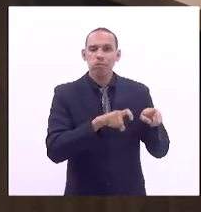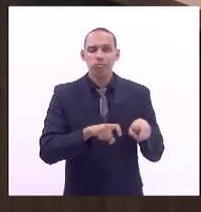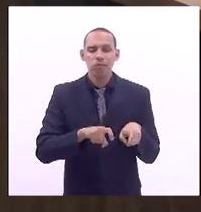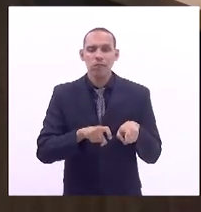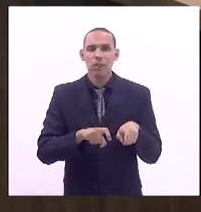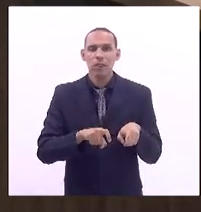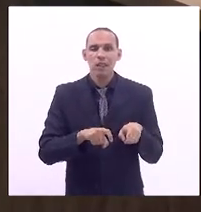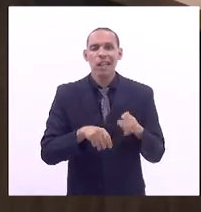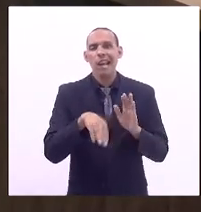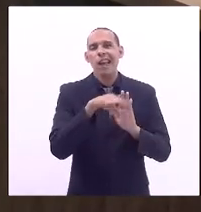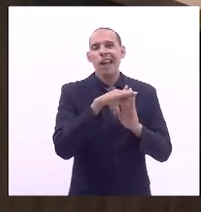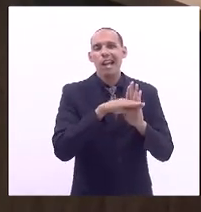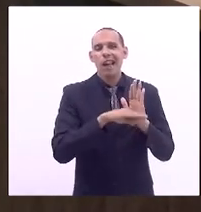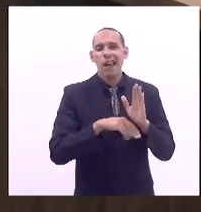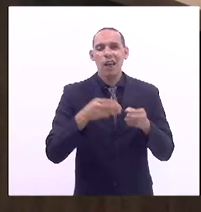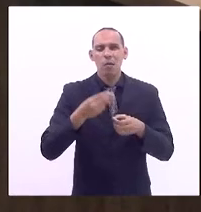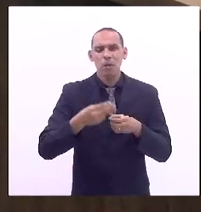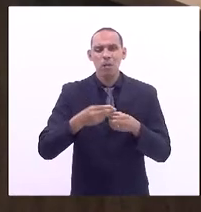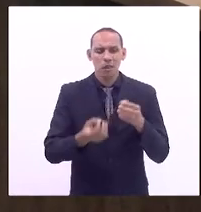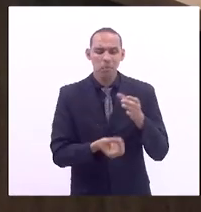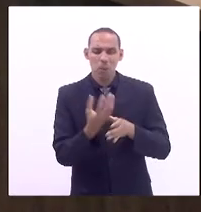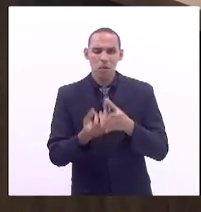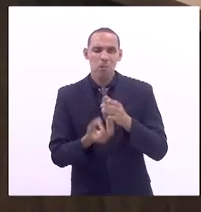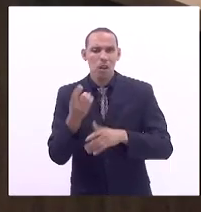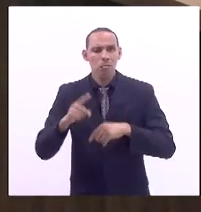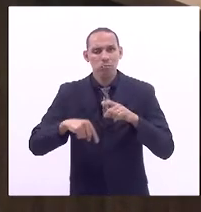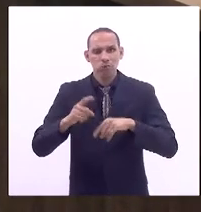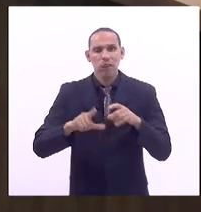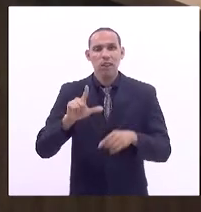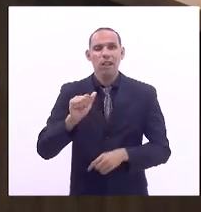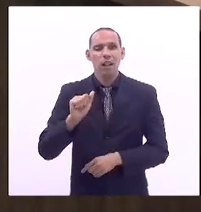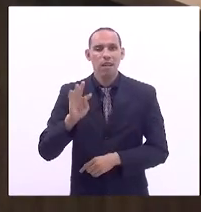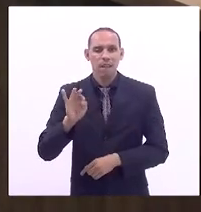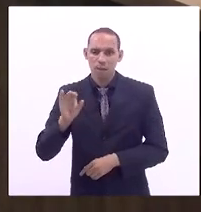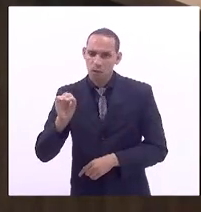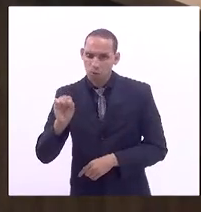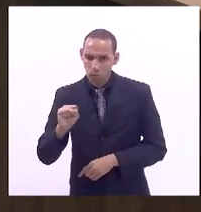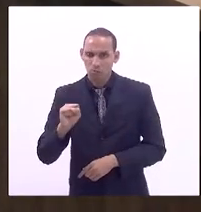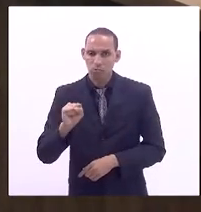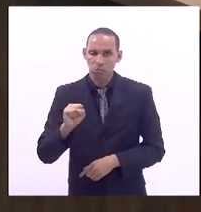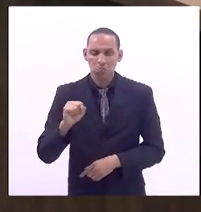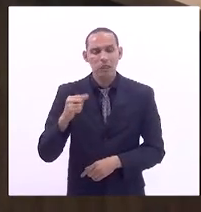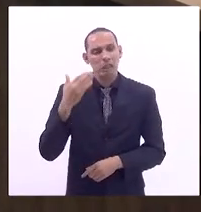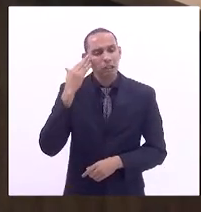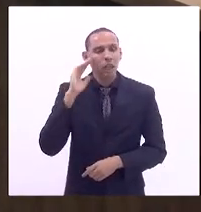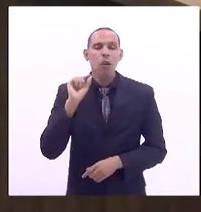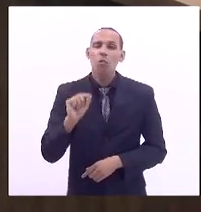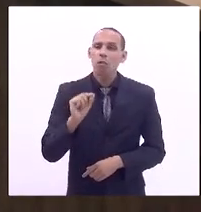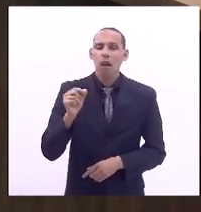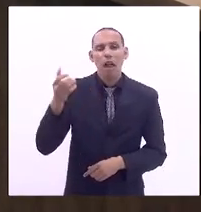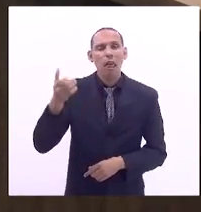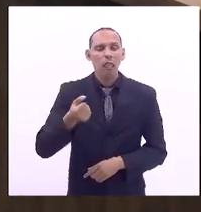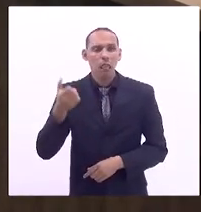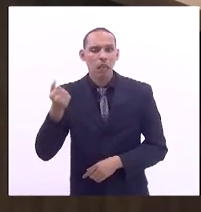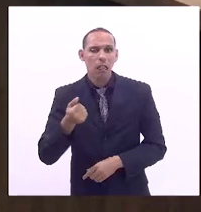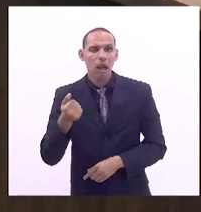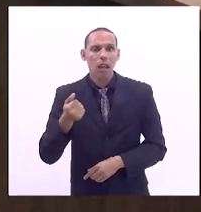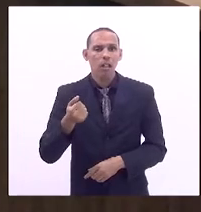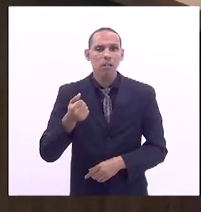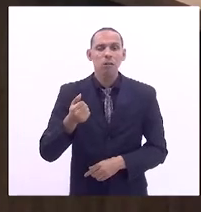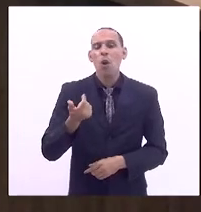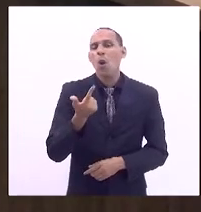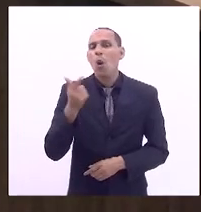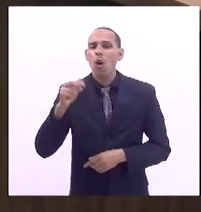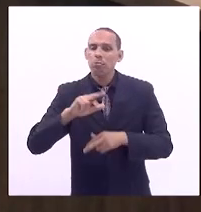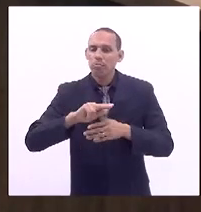a relação dos Municípios produtores de produtos lácteos entendo como os produtos lácteos leites e todos os seus